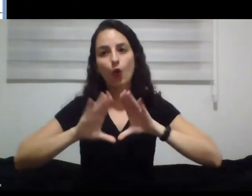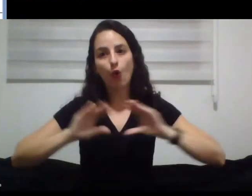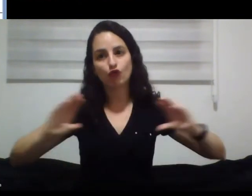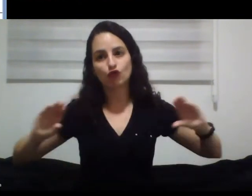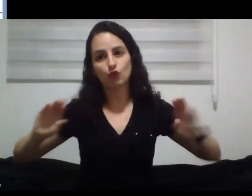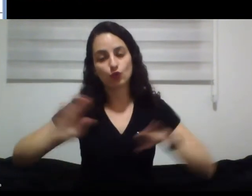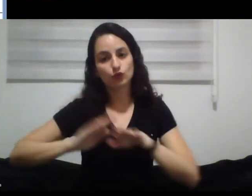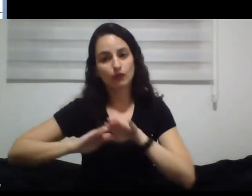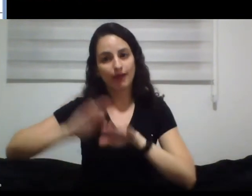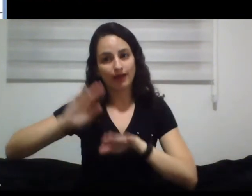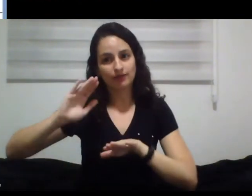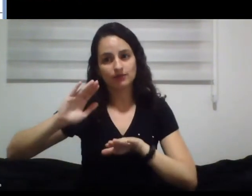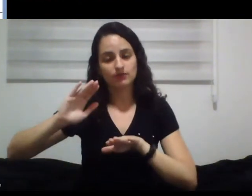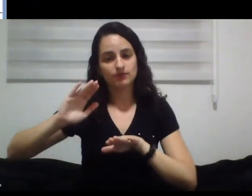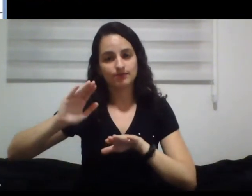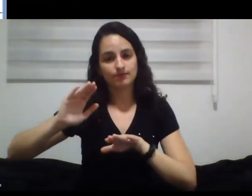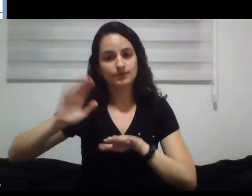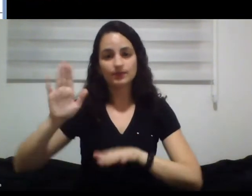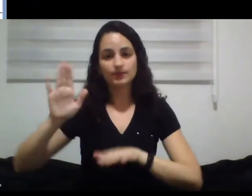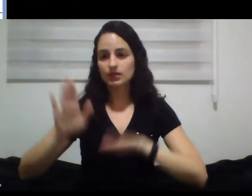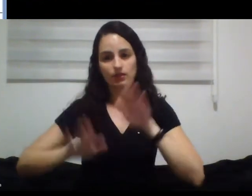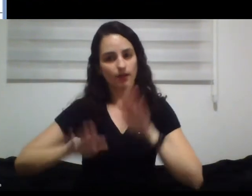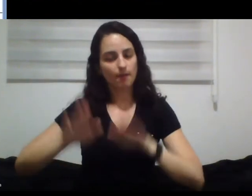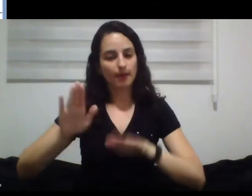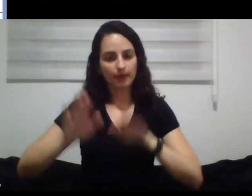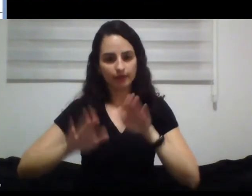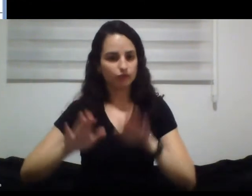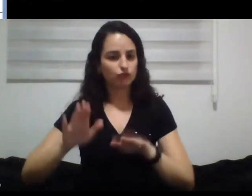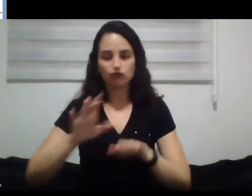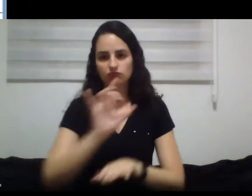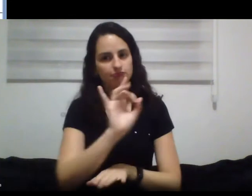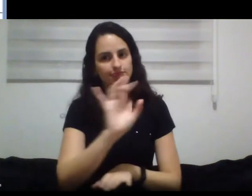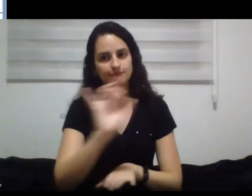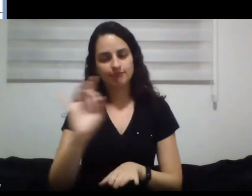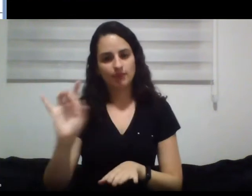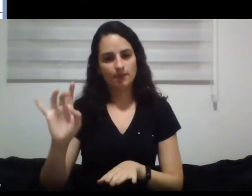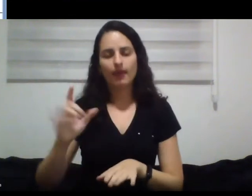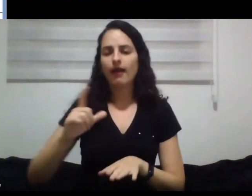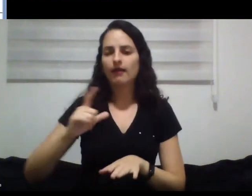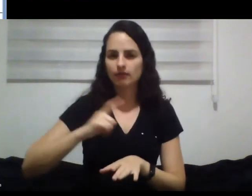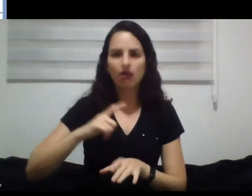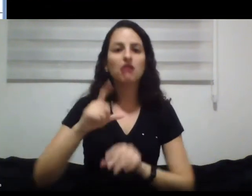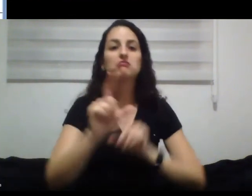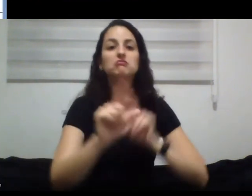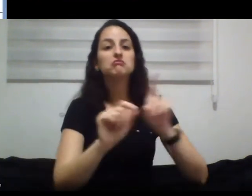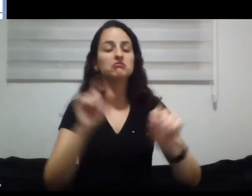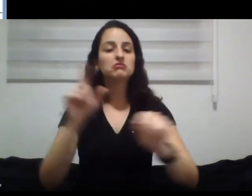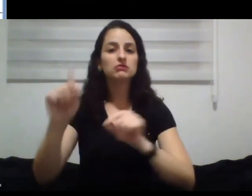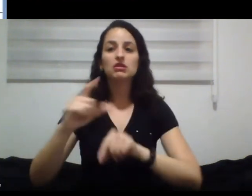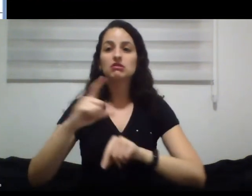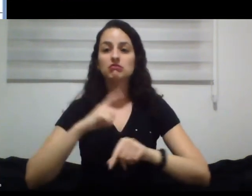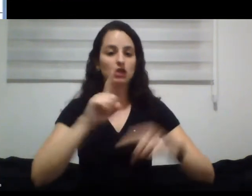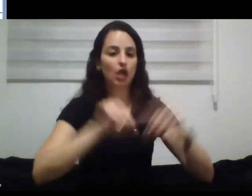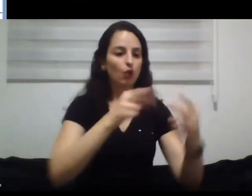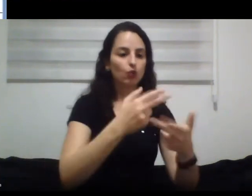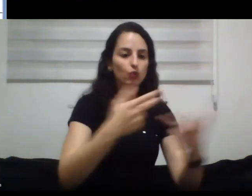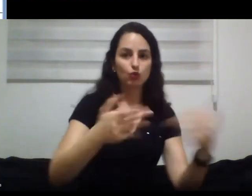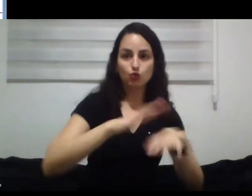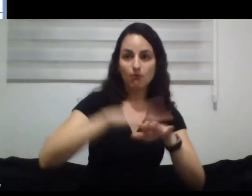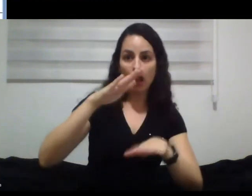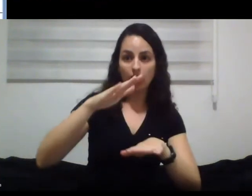acompanhar, na versão nova, o Moodle pelo aplicativo. Tá. Então, essa diferença acaba.